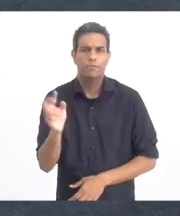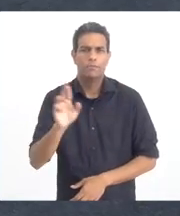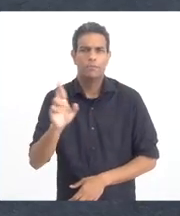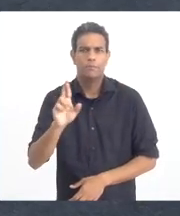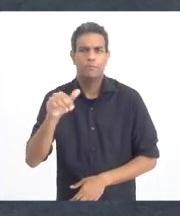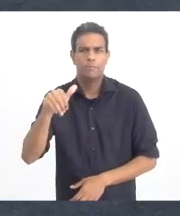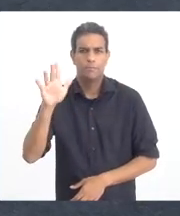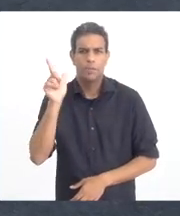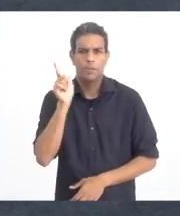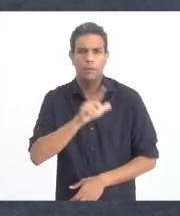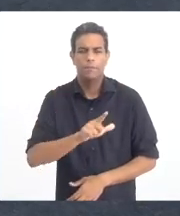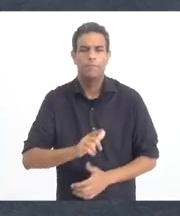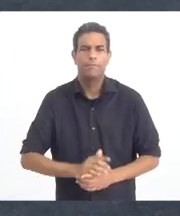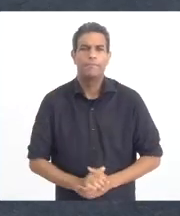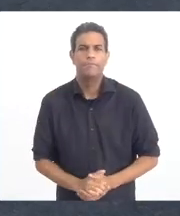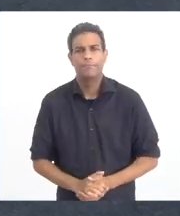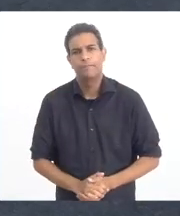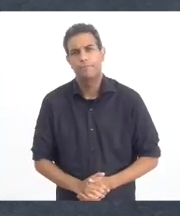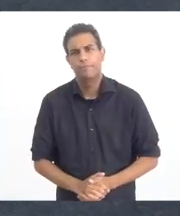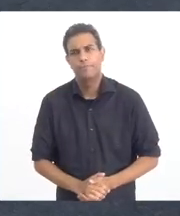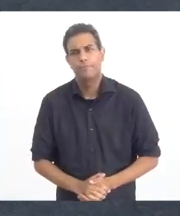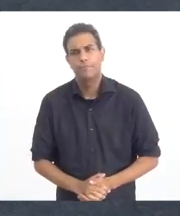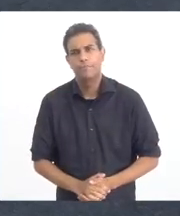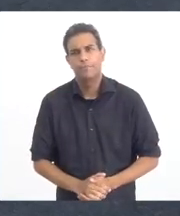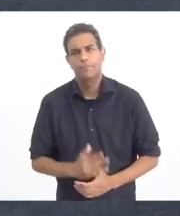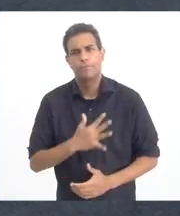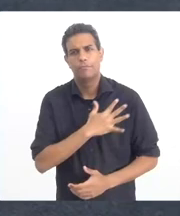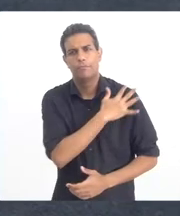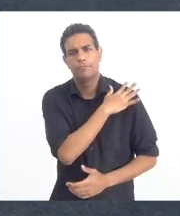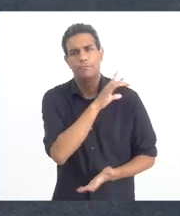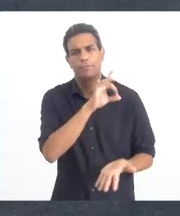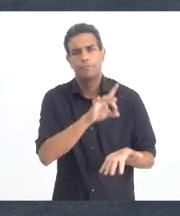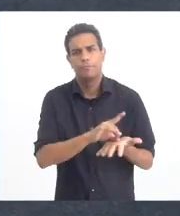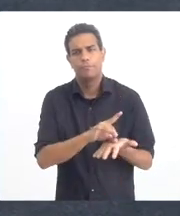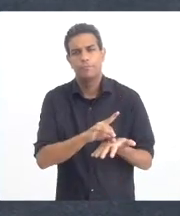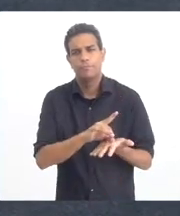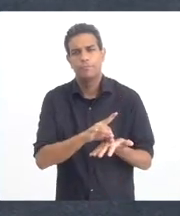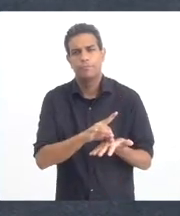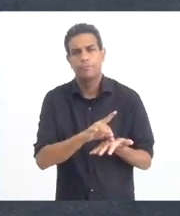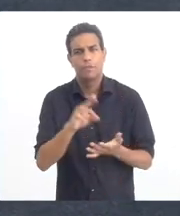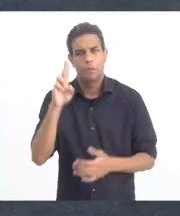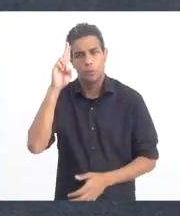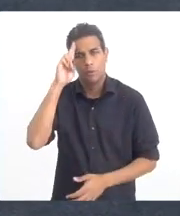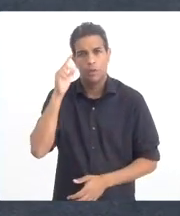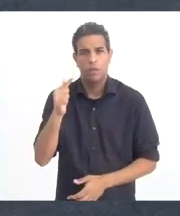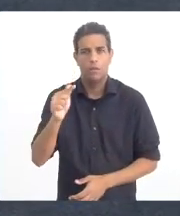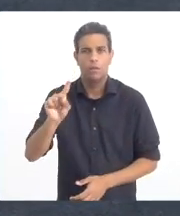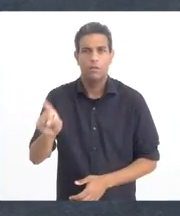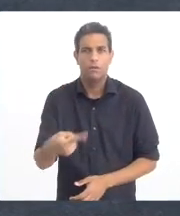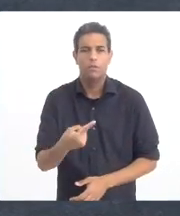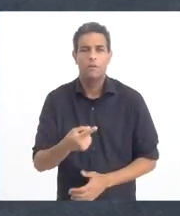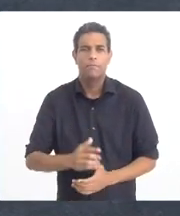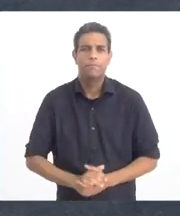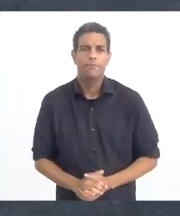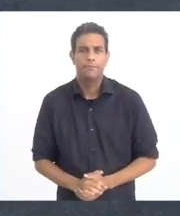tem mais que ganhar mesmo, bem, o coronel, todos os oficiais, só que o soldado ganha 7. Então, a gente